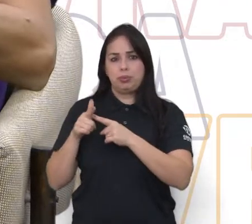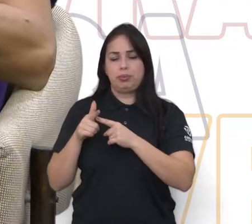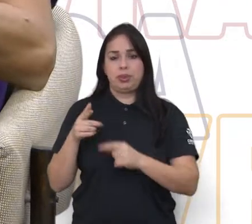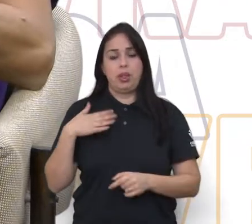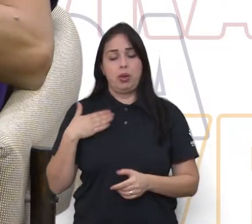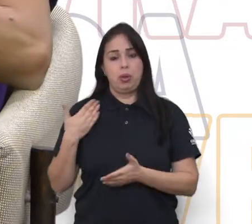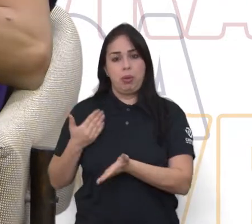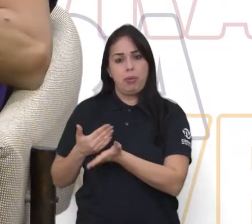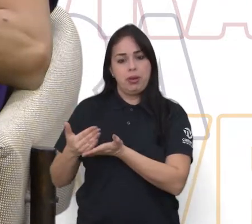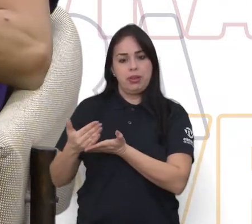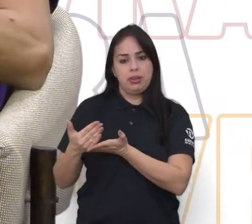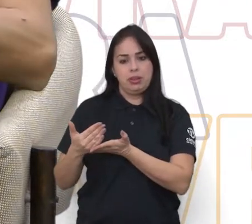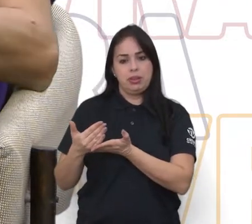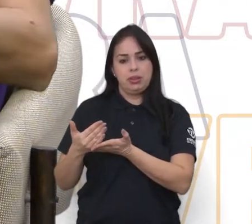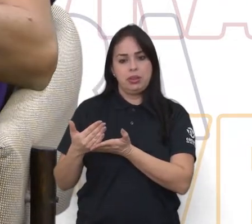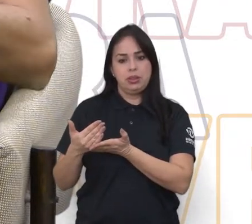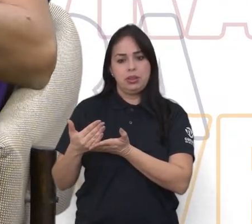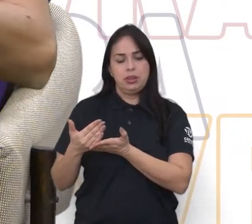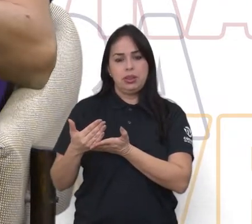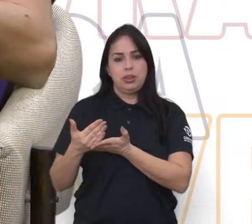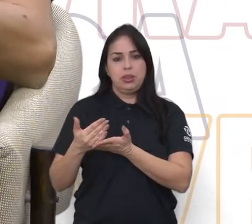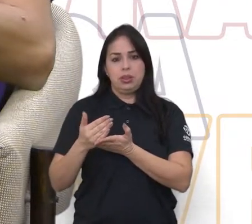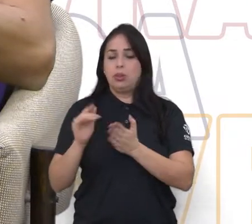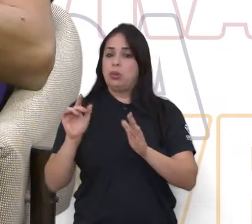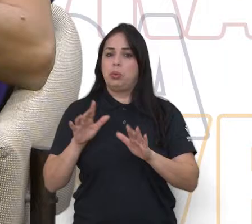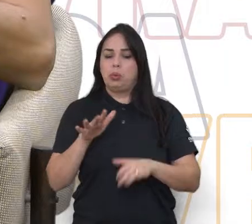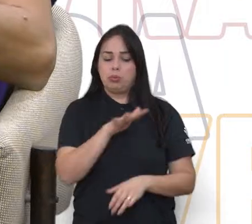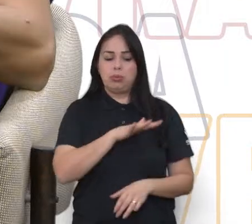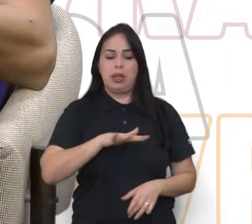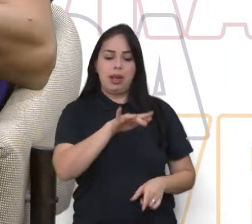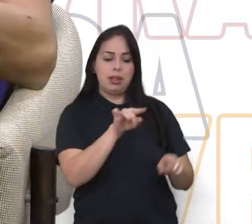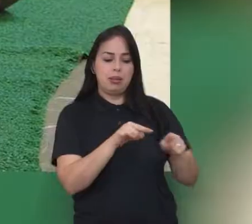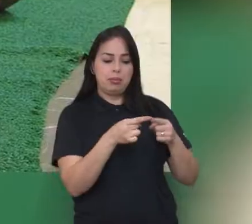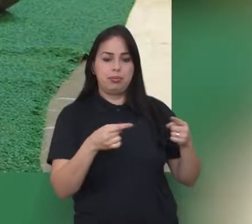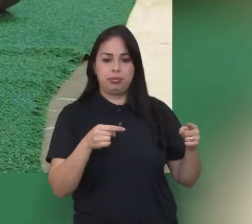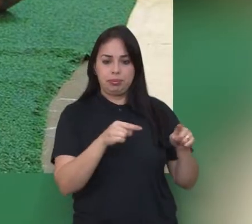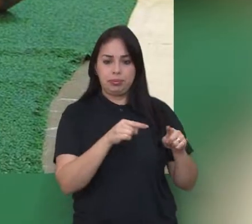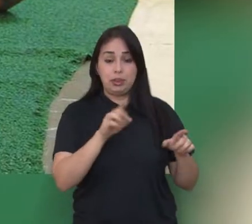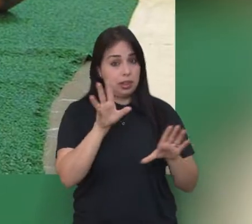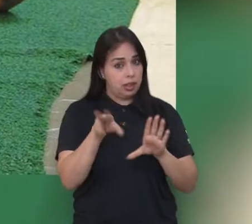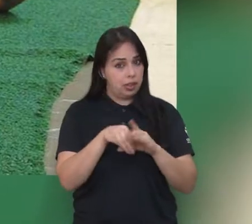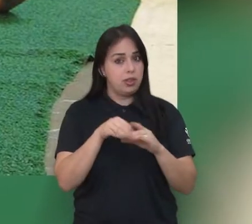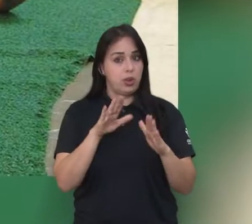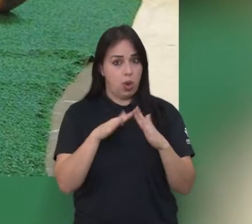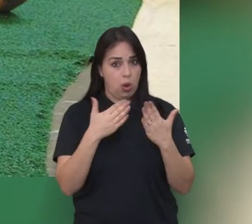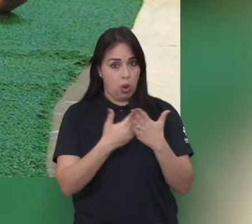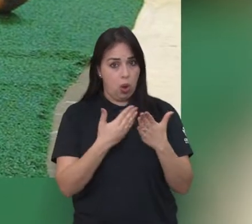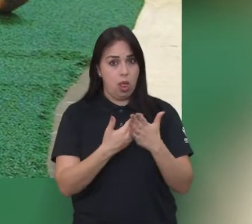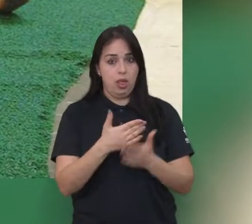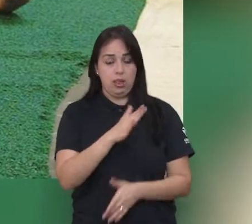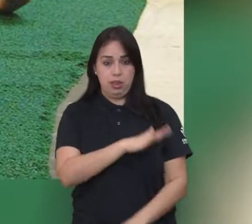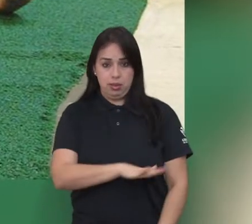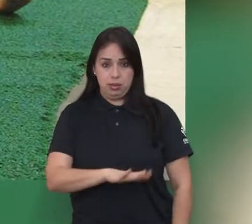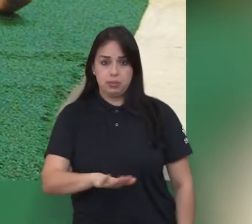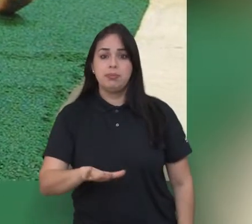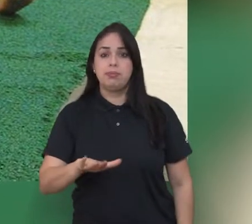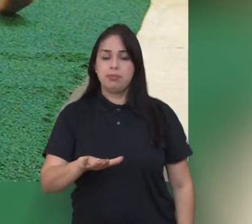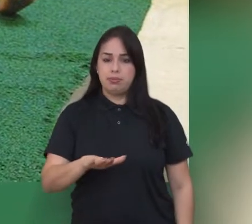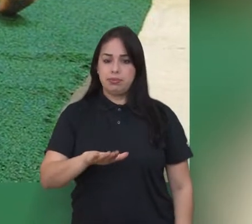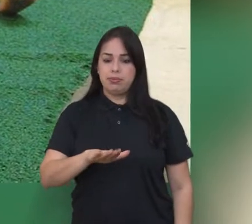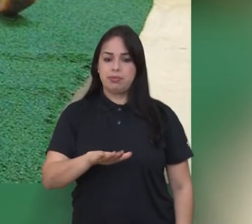iniciei os trabalhos através da musicalização em escolas, pré-escolas, né?